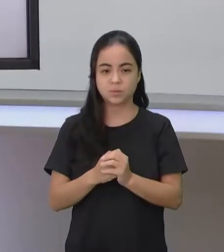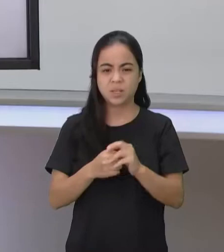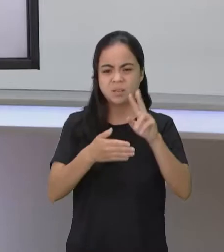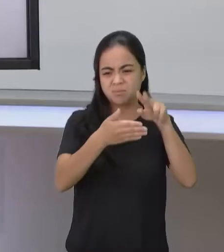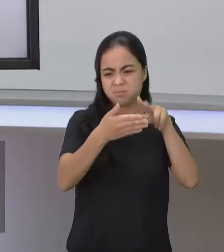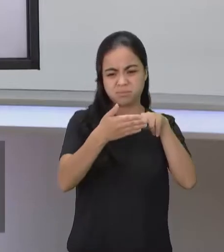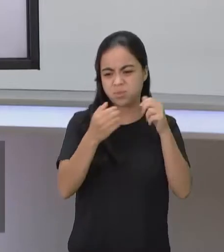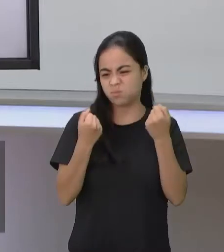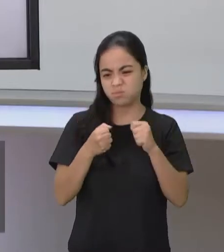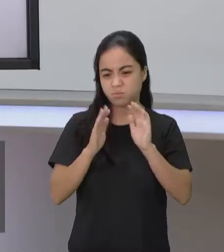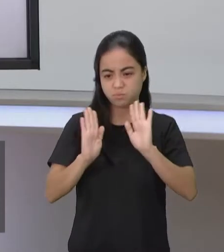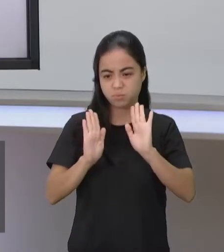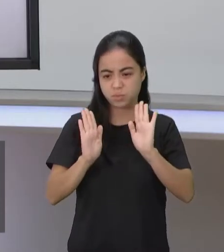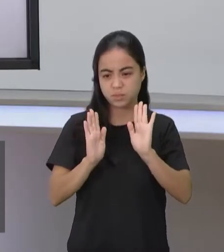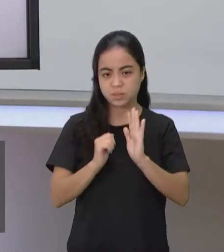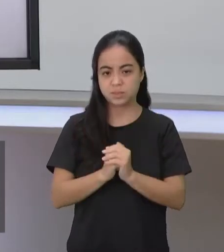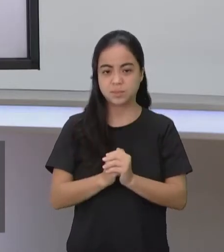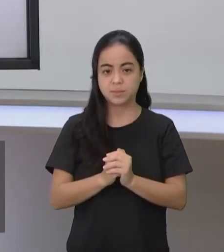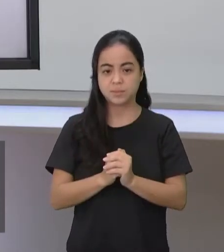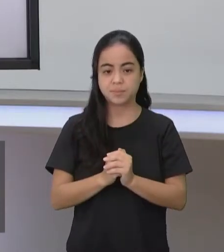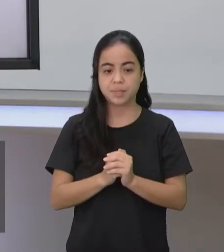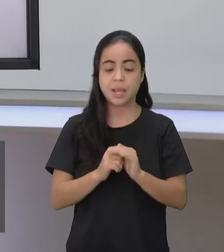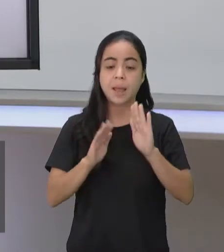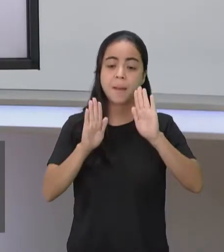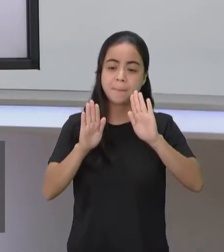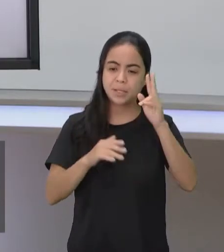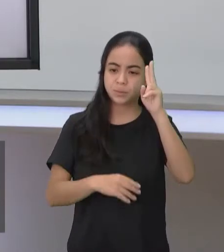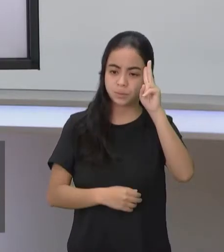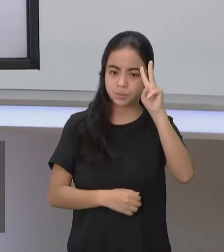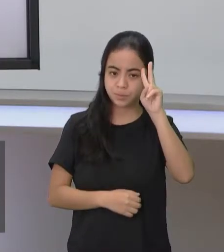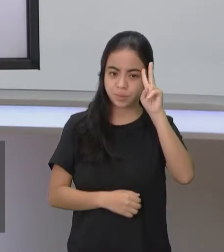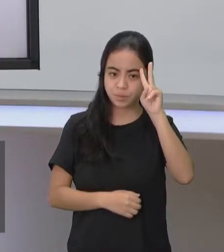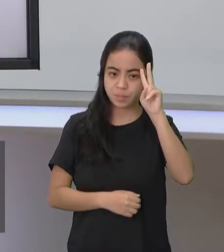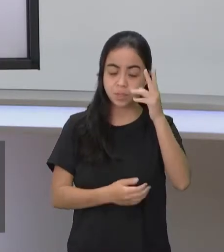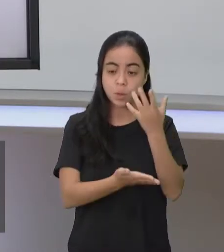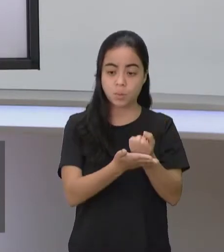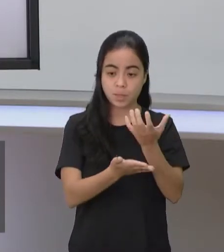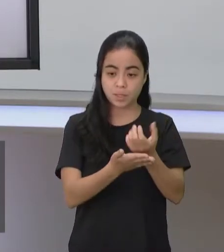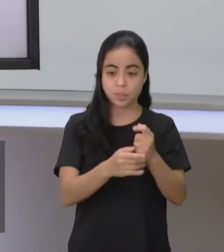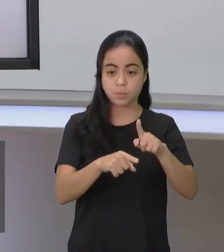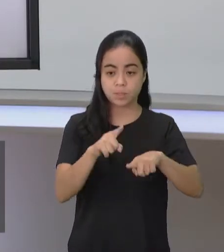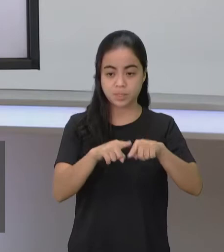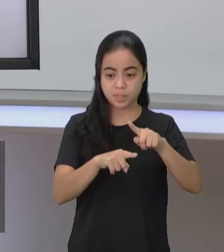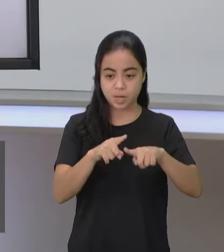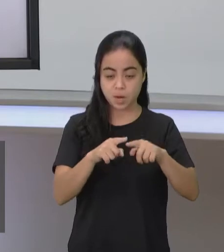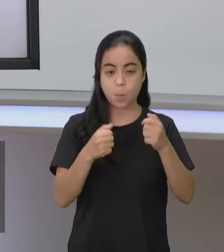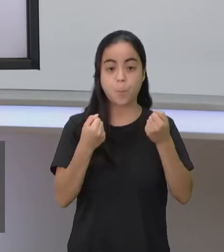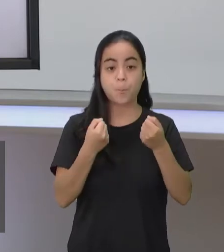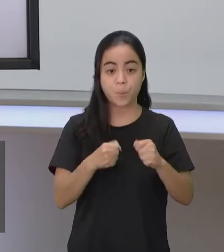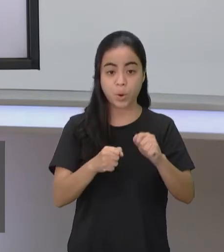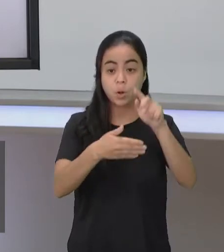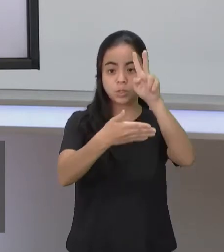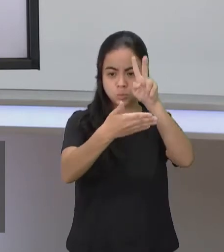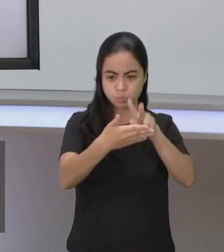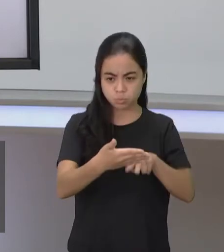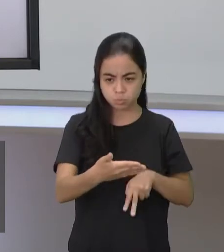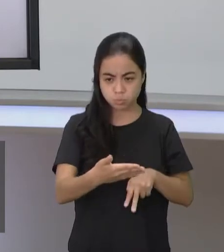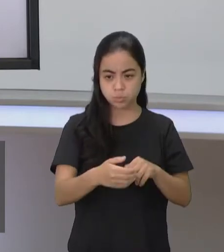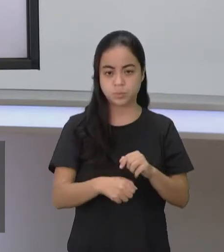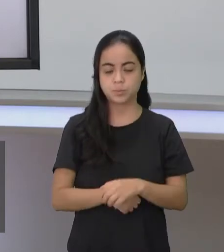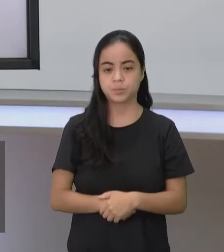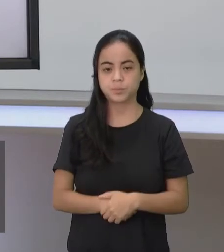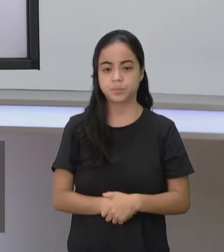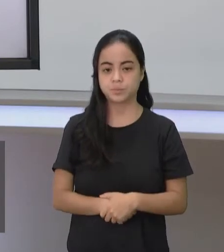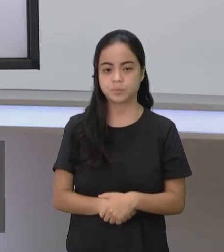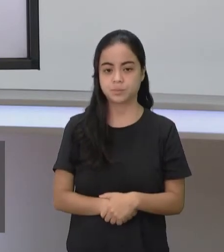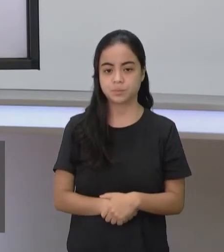texto e tal, e aí a gente acaba perdendo tempo da aula, mas lembrando, baixar o material, tá tudo lá descrito, tá bonitinho, que é para isso,